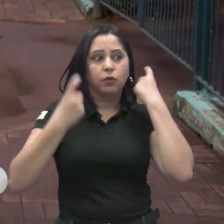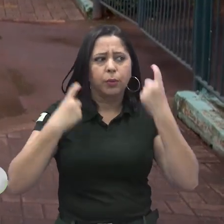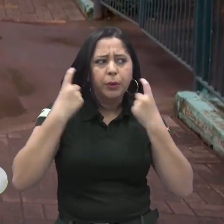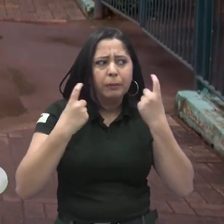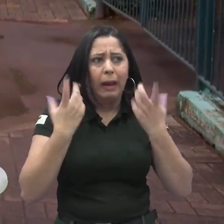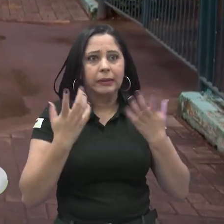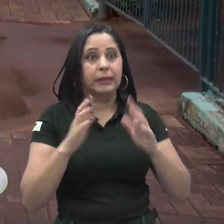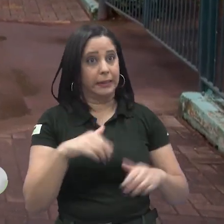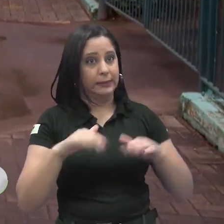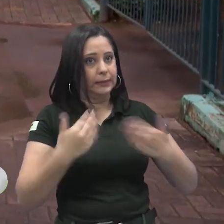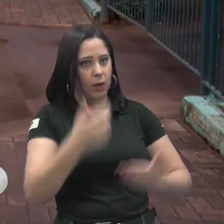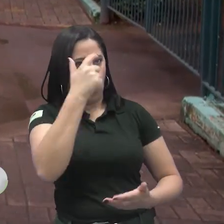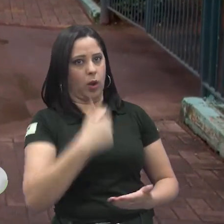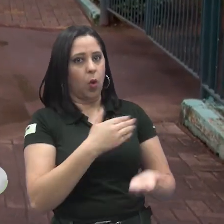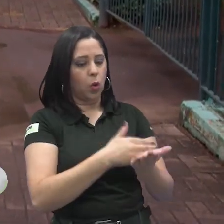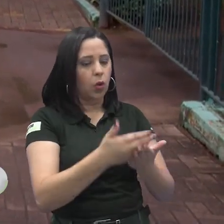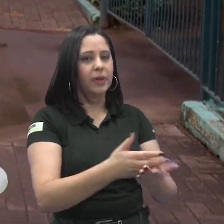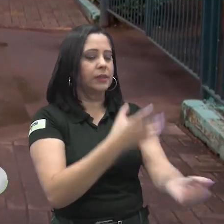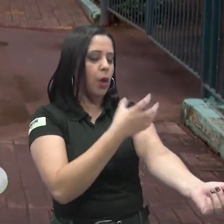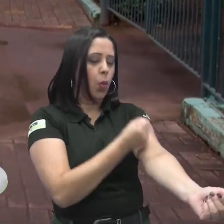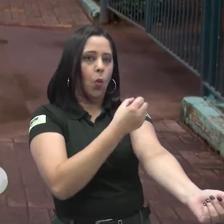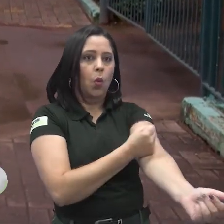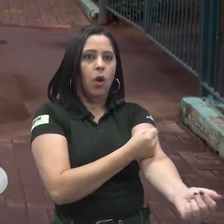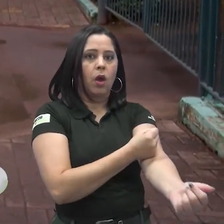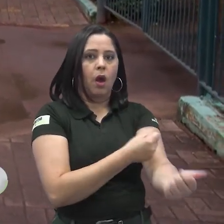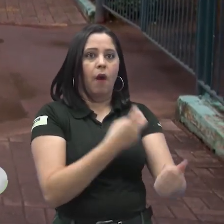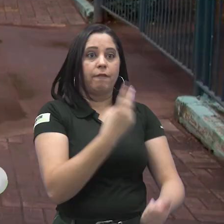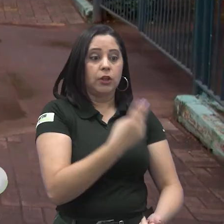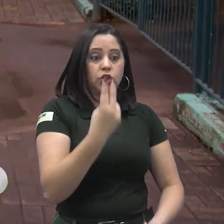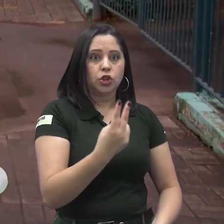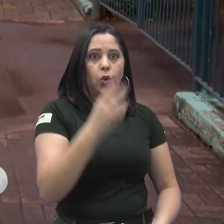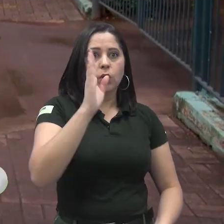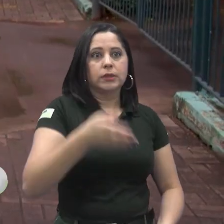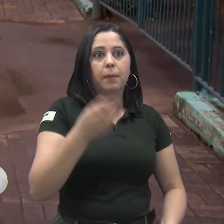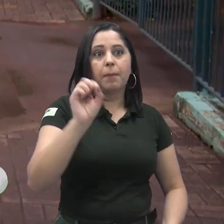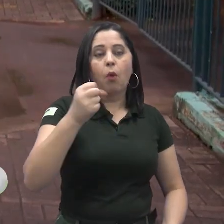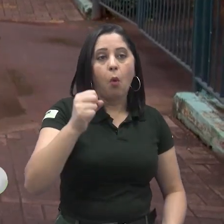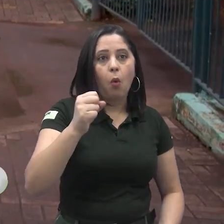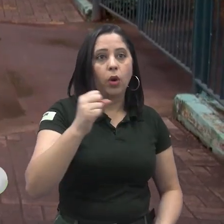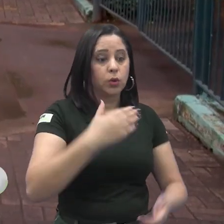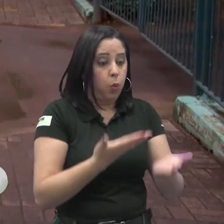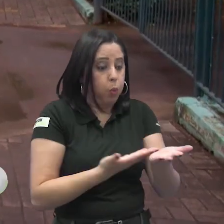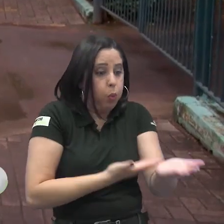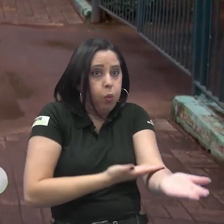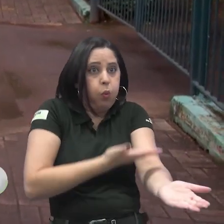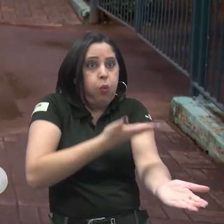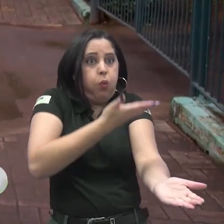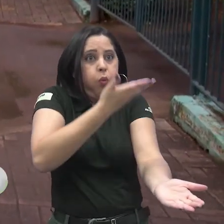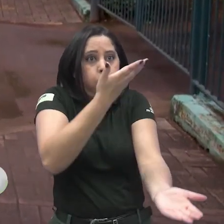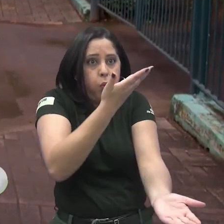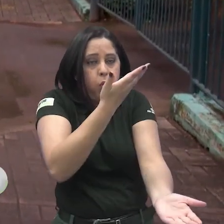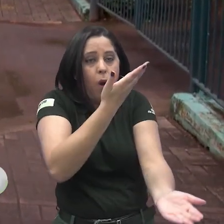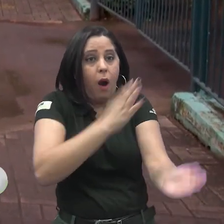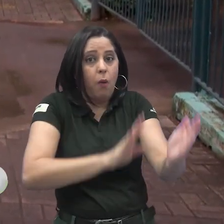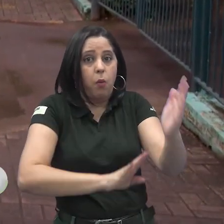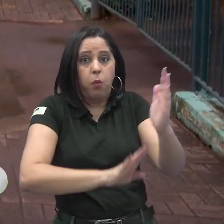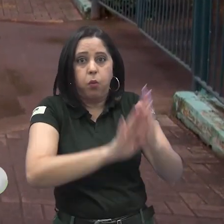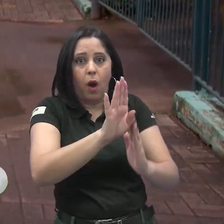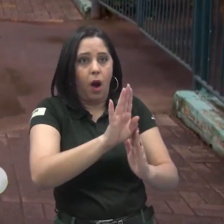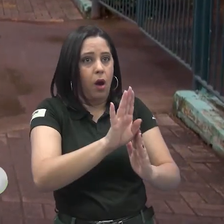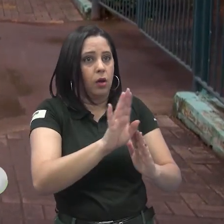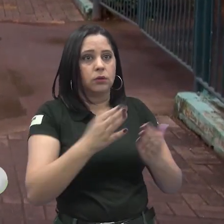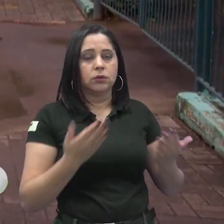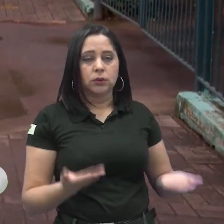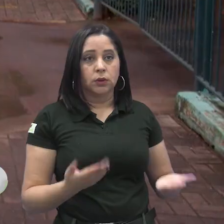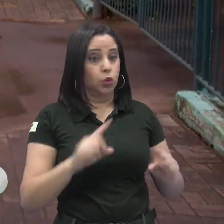mapear em casa. Várias vezes dava 22/8, 22 por não sei quanto, muito alta, muito fora da realidade, né? Para minha idade